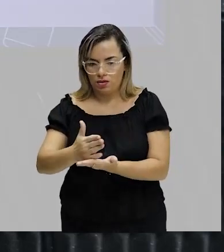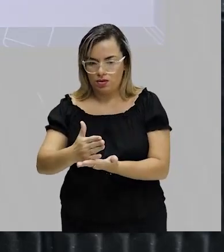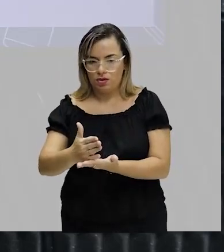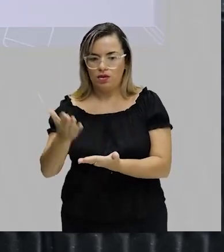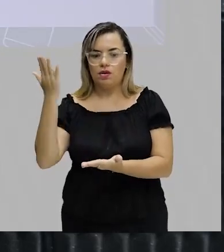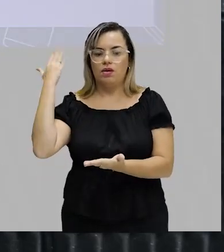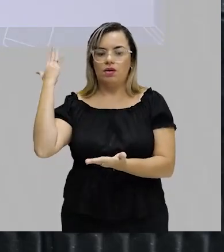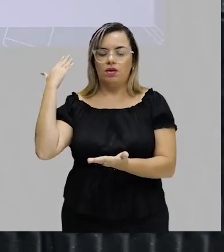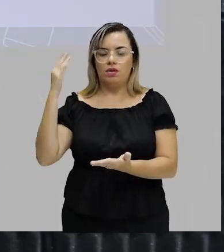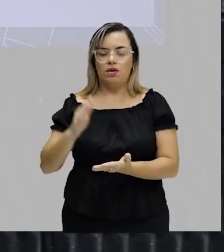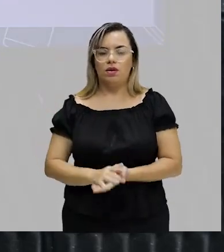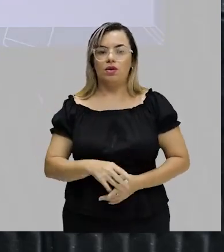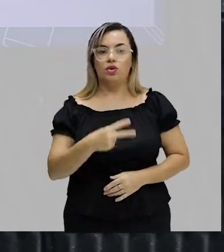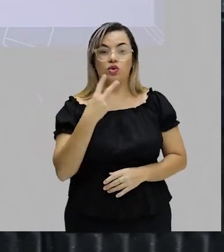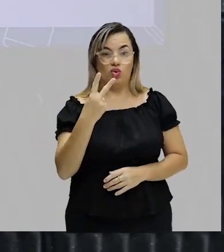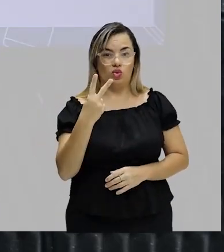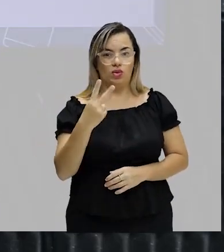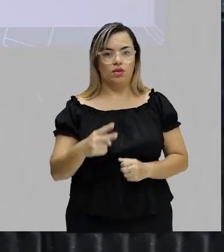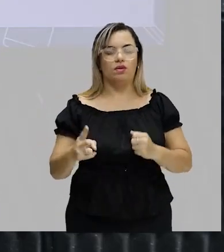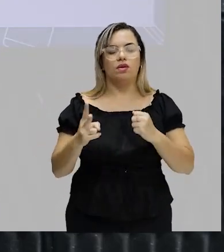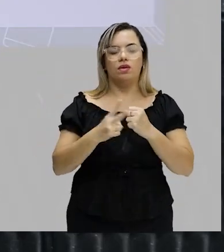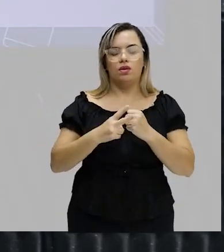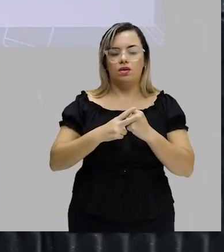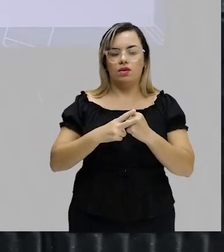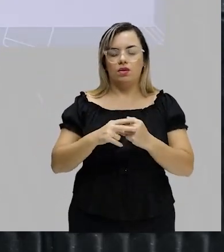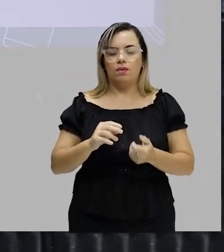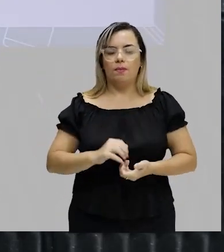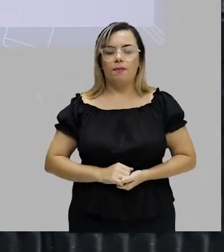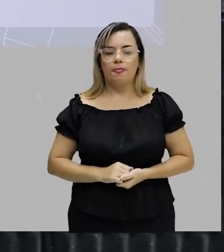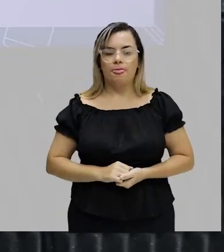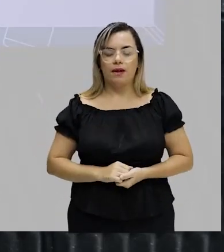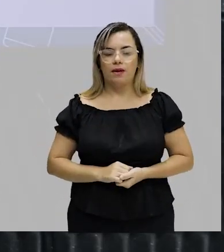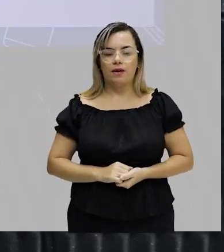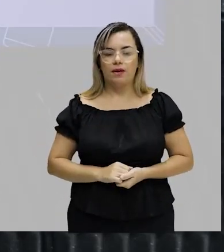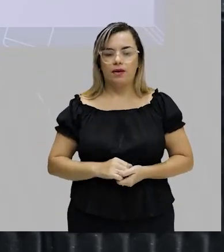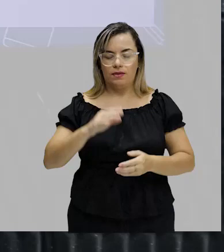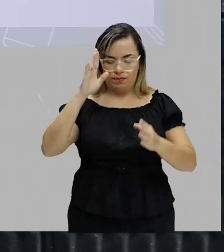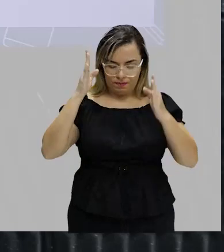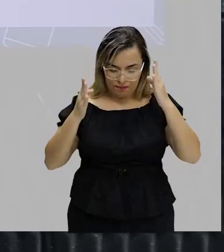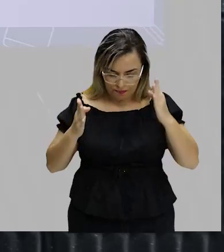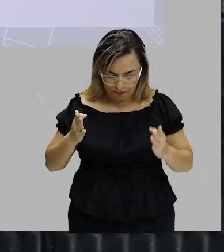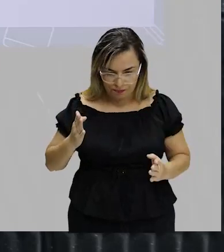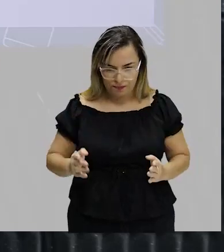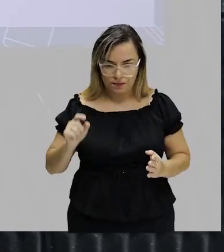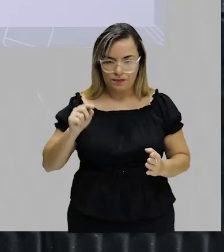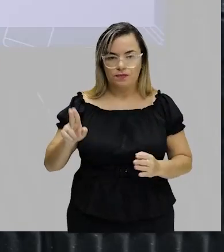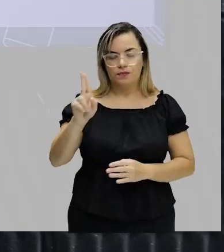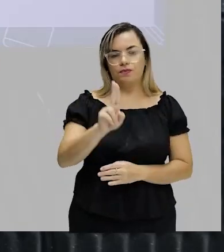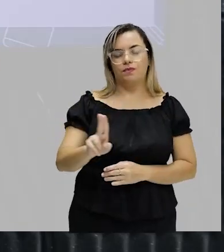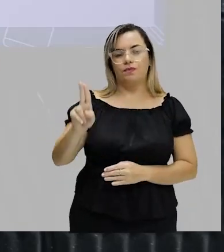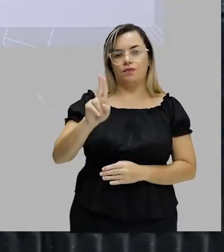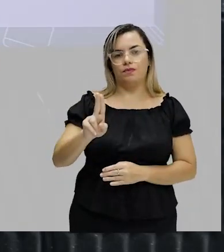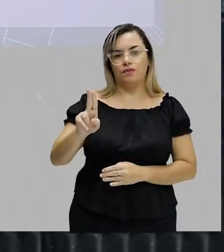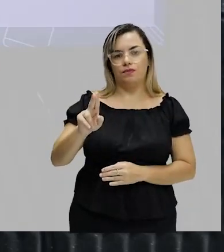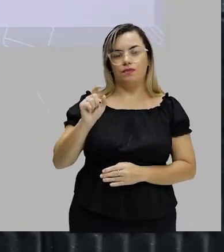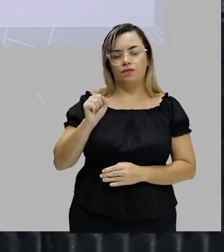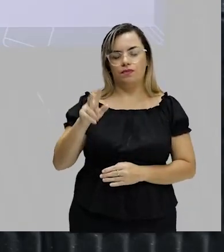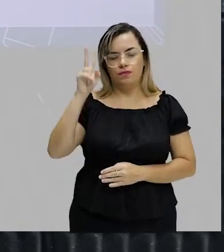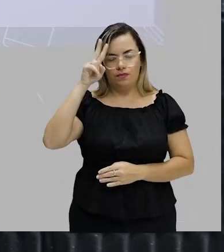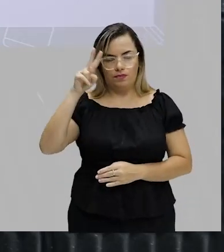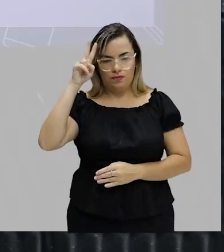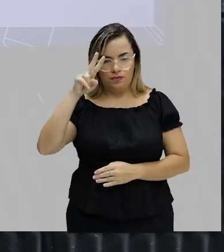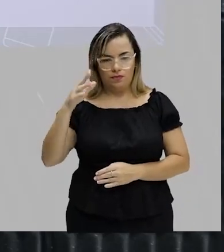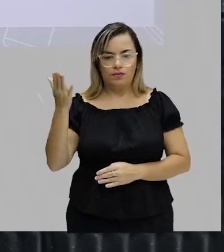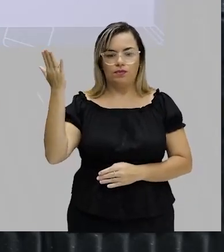passado. Dois verbos, tá? Quando nós vamos analisar a parte dos usos, aí nós vamos relembrar daquela ideia